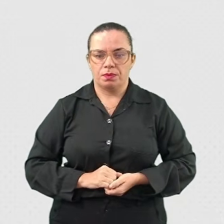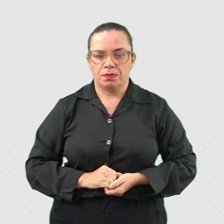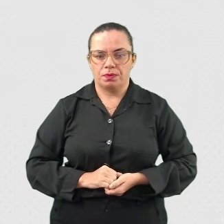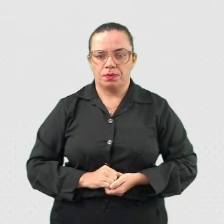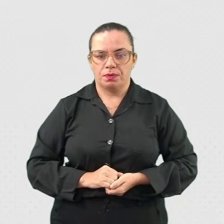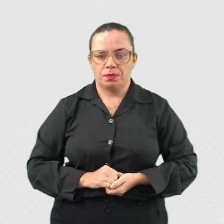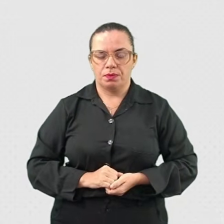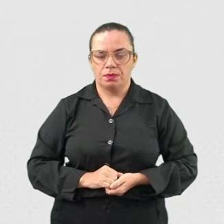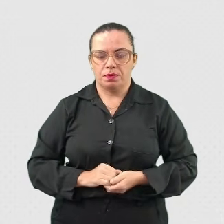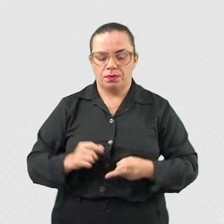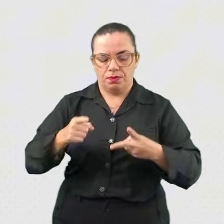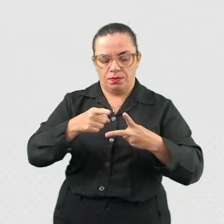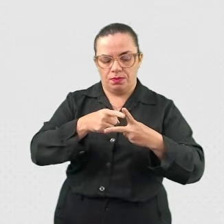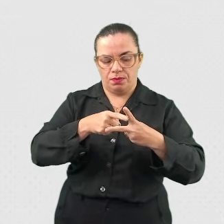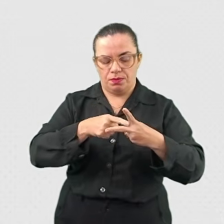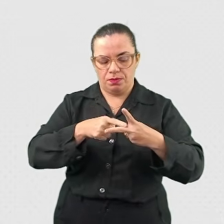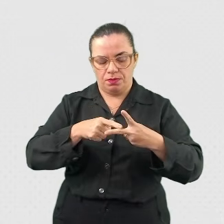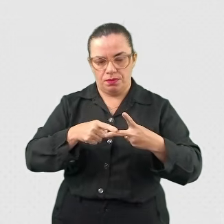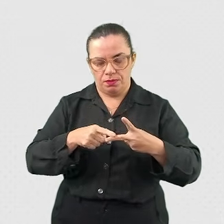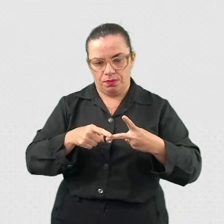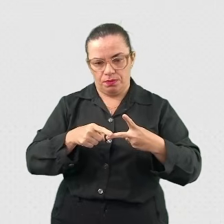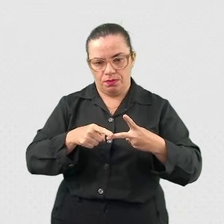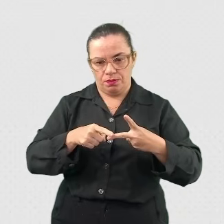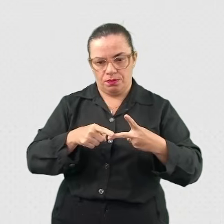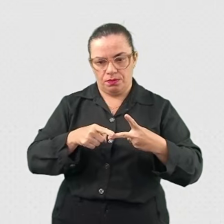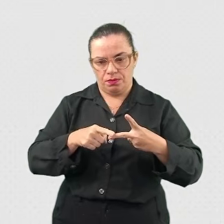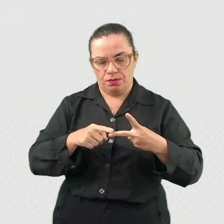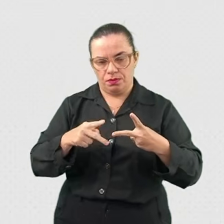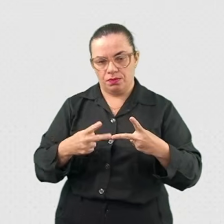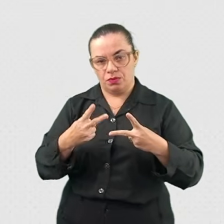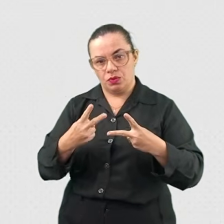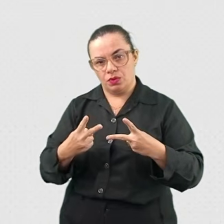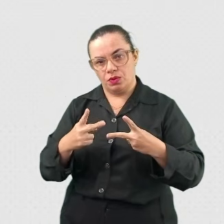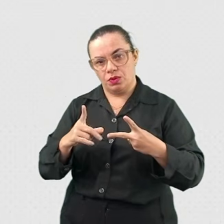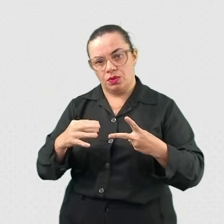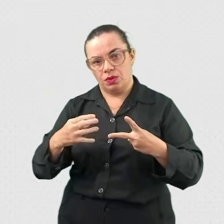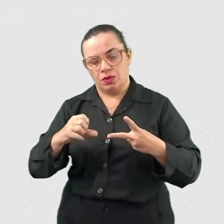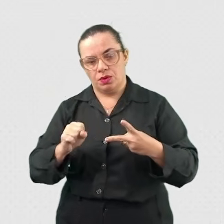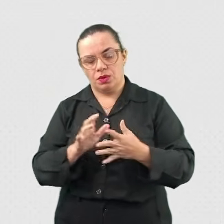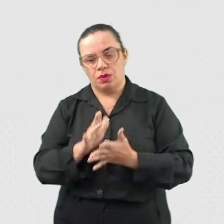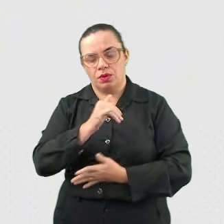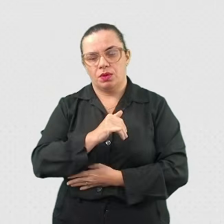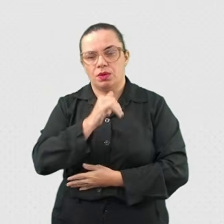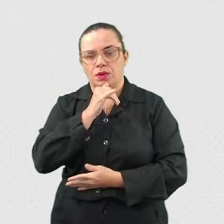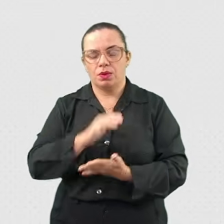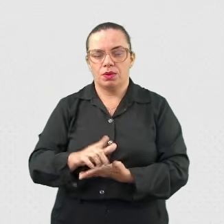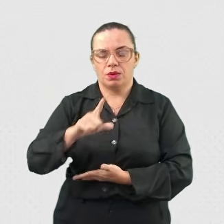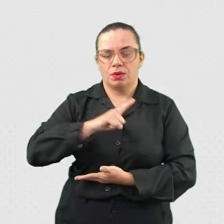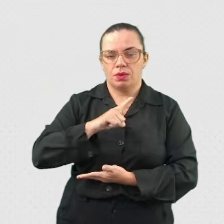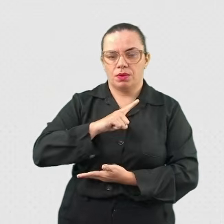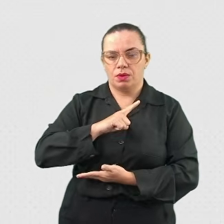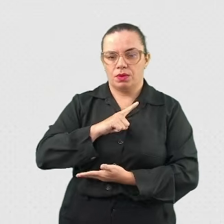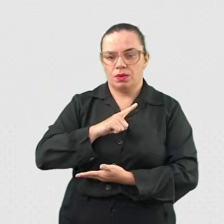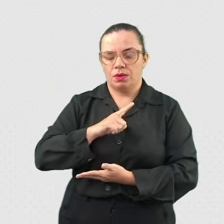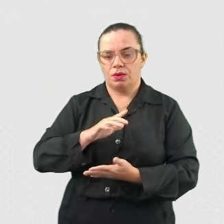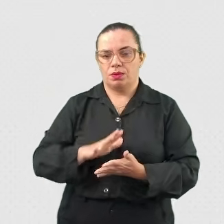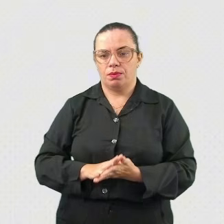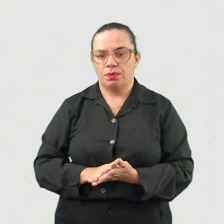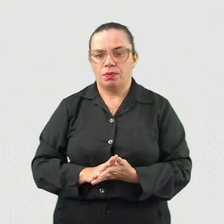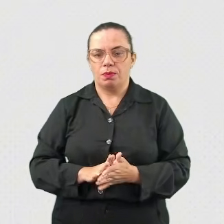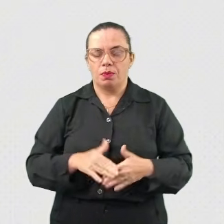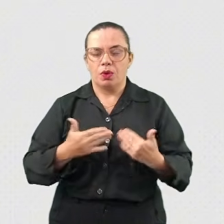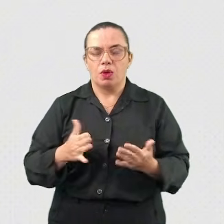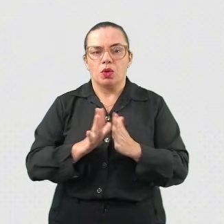abertura que existe entre dois lados. Tá? Então, por exemplo, aqui ó, você tem um exemplo de um ângulo interno.